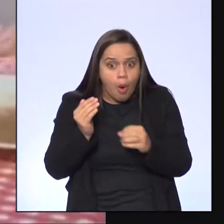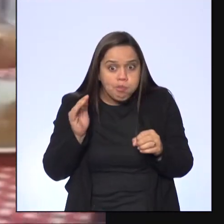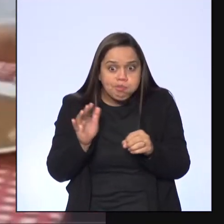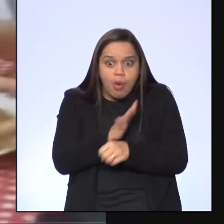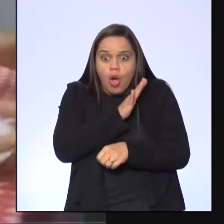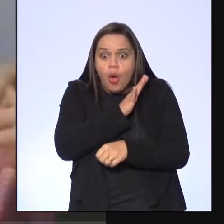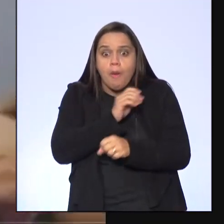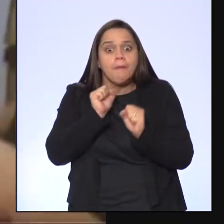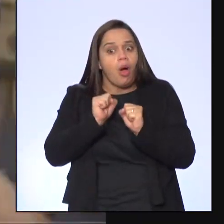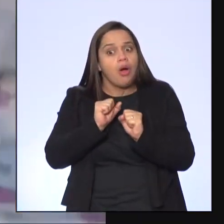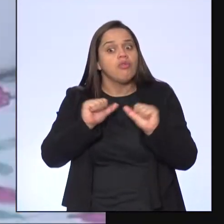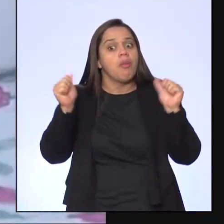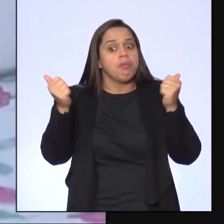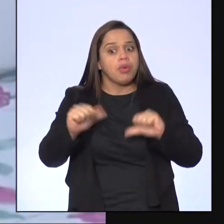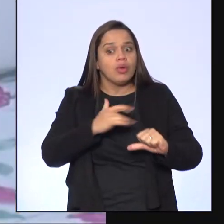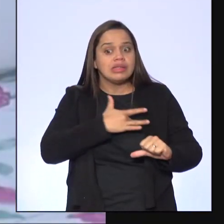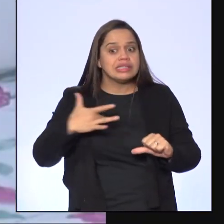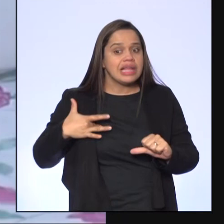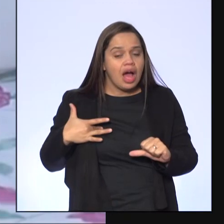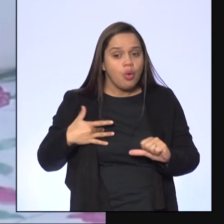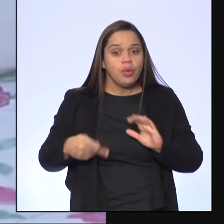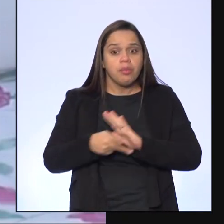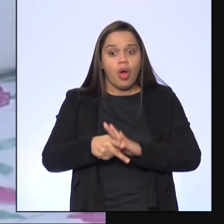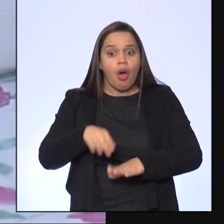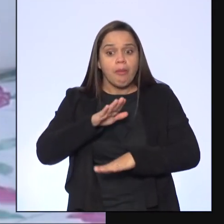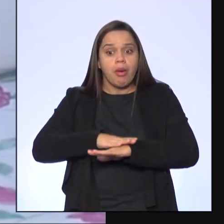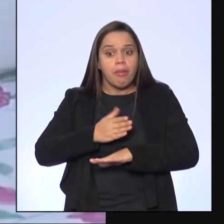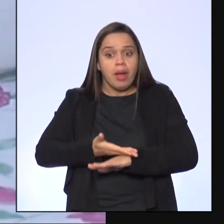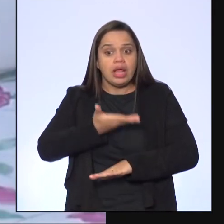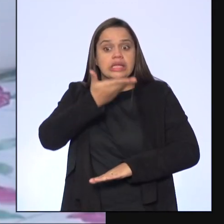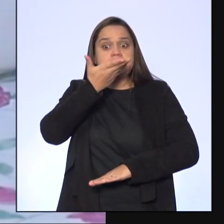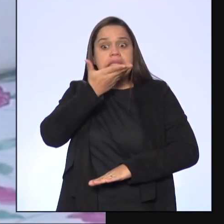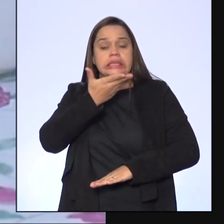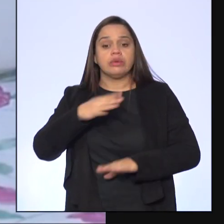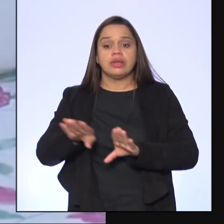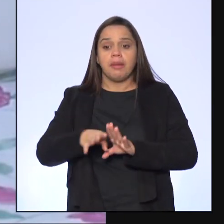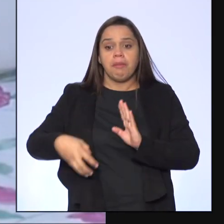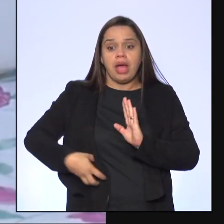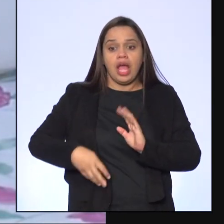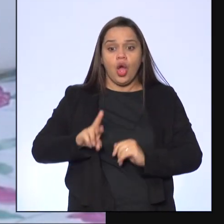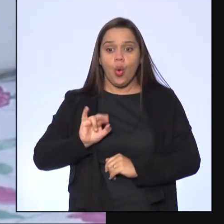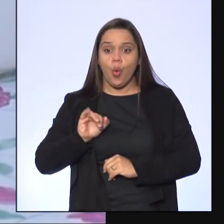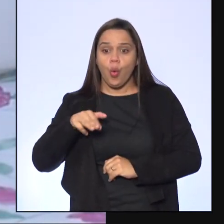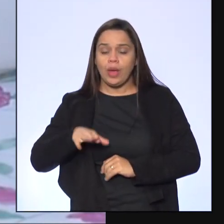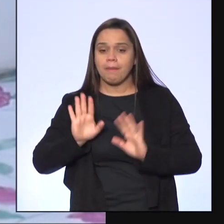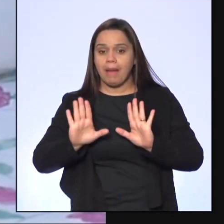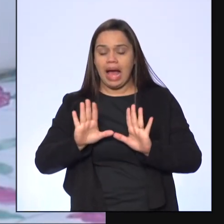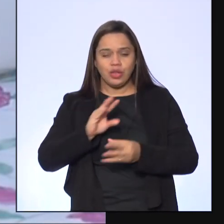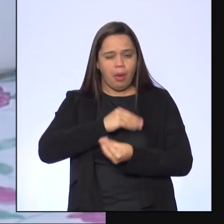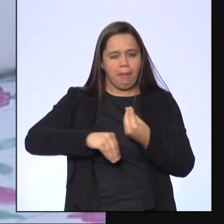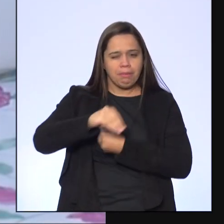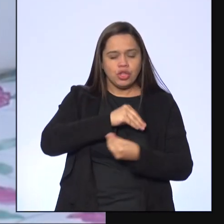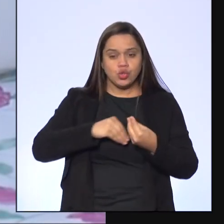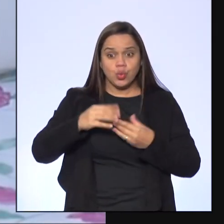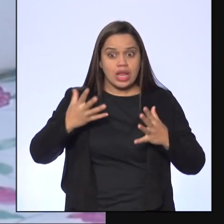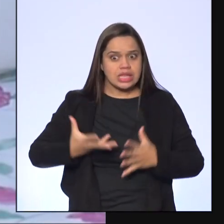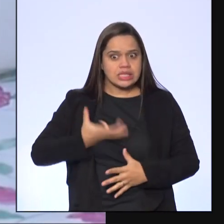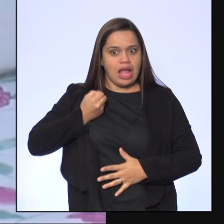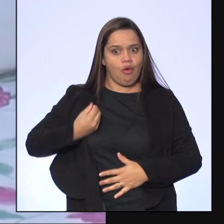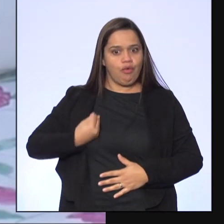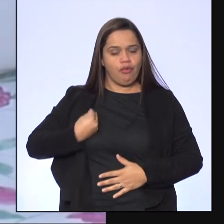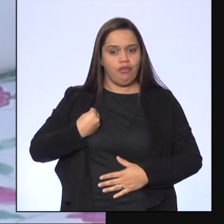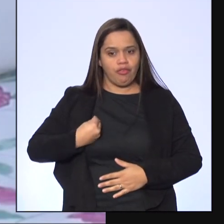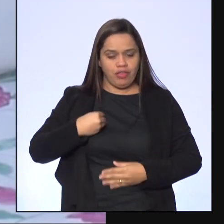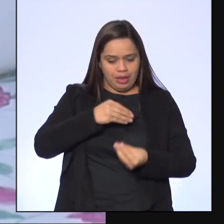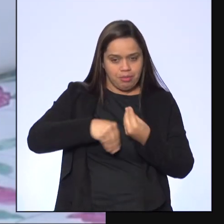problemas de pressão e nos rins. Agora uma receita salvadora. Misturando 2 colheres daquelas de café com